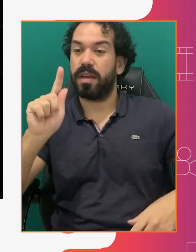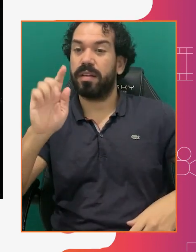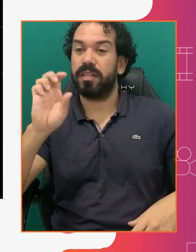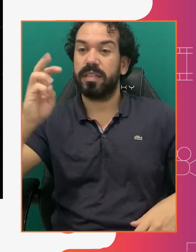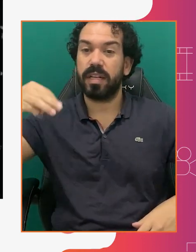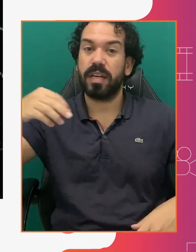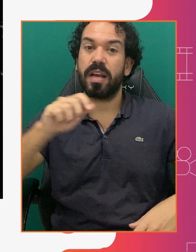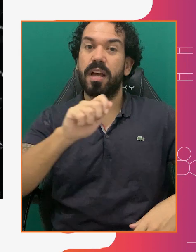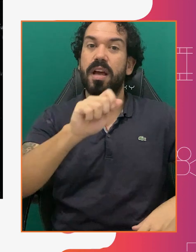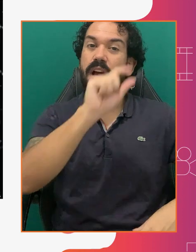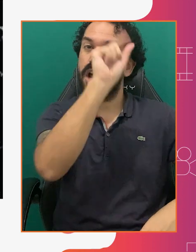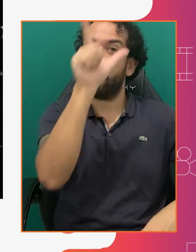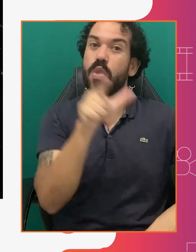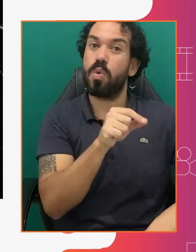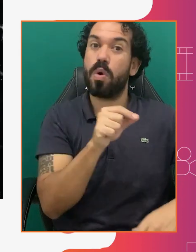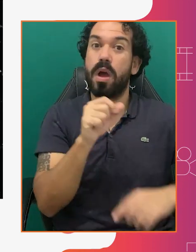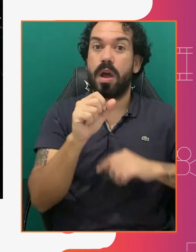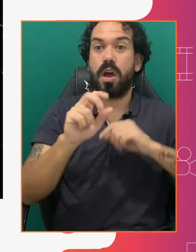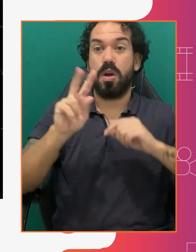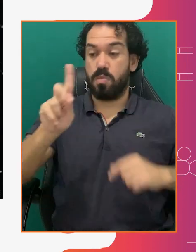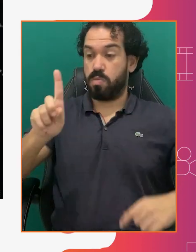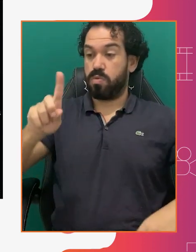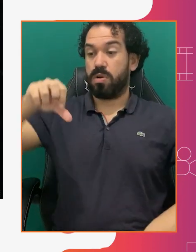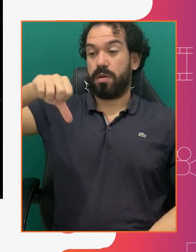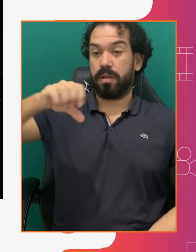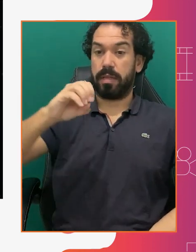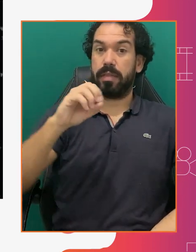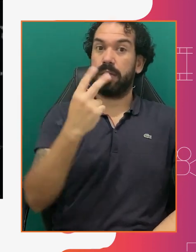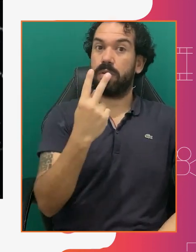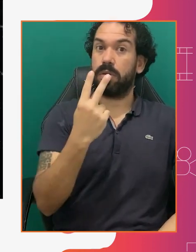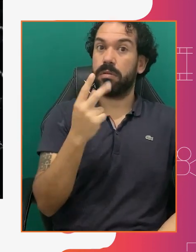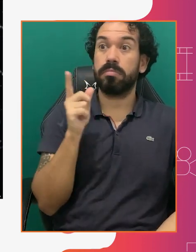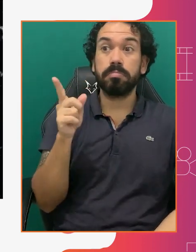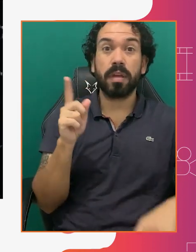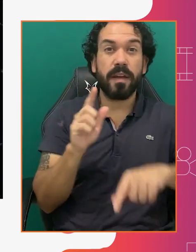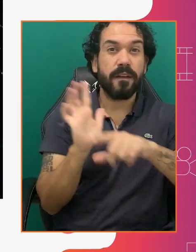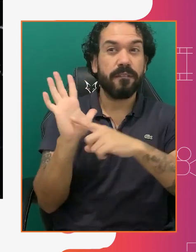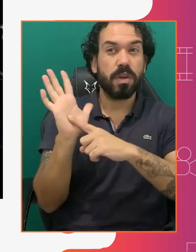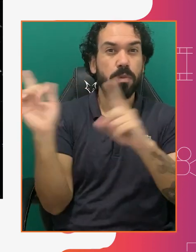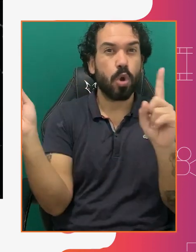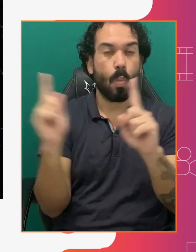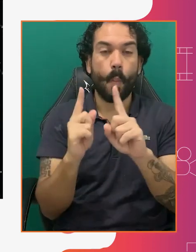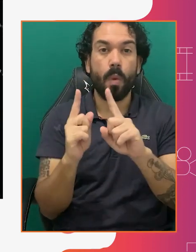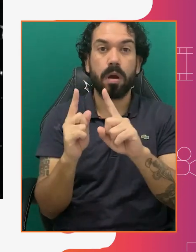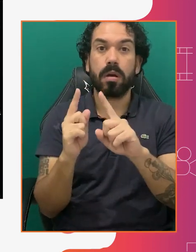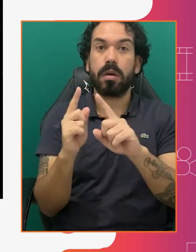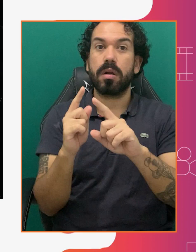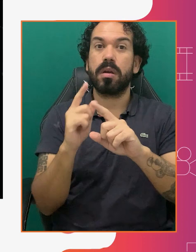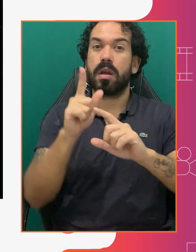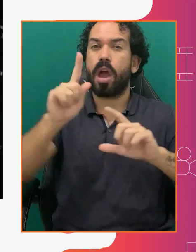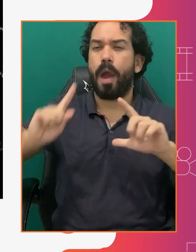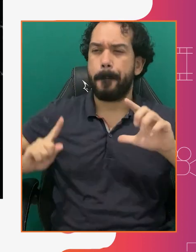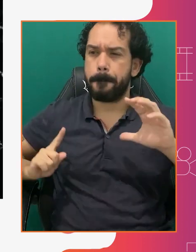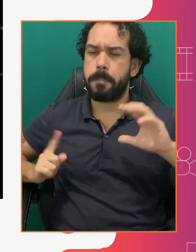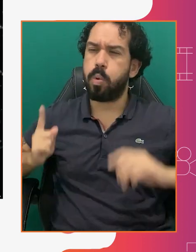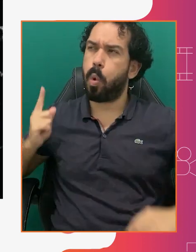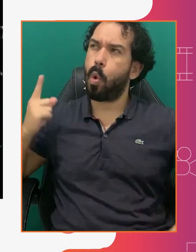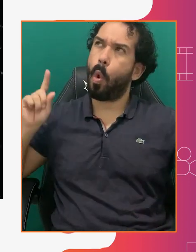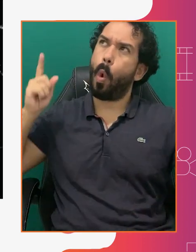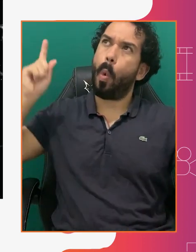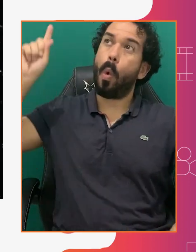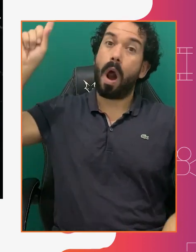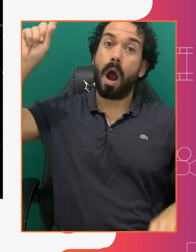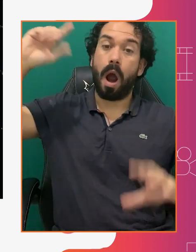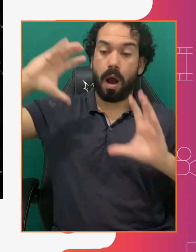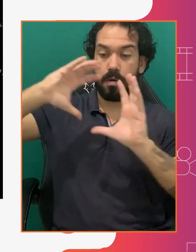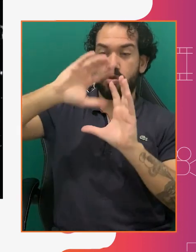Viagem à Lua, de 1902. Nesse curta, a famosa cena da chegada de um foguete na Lua